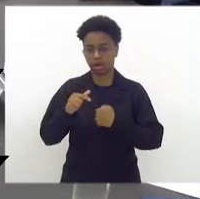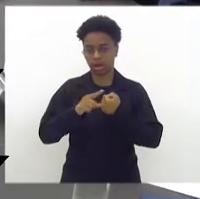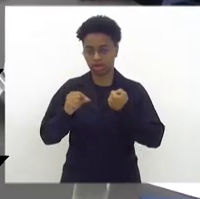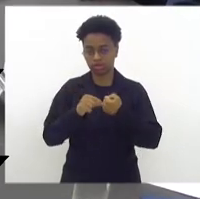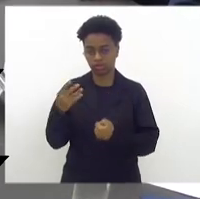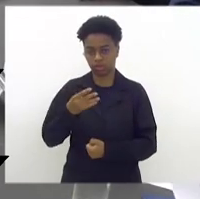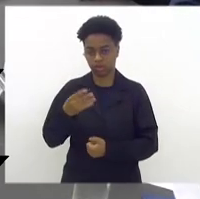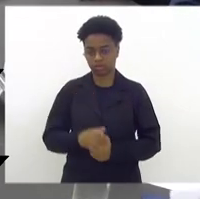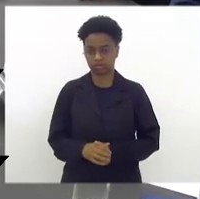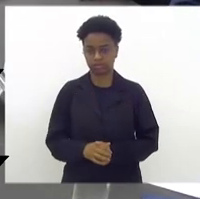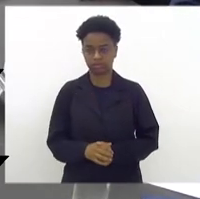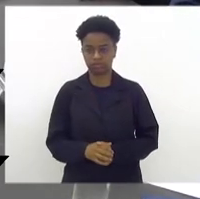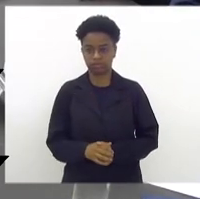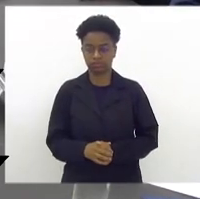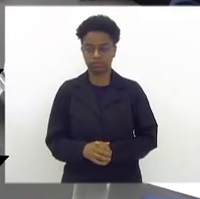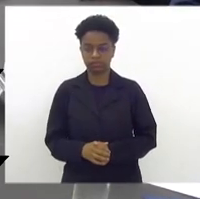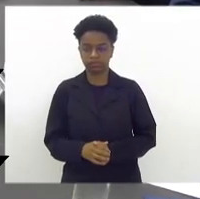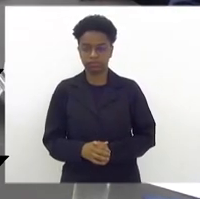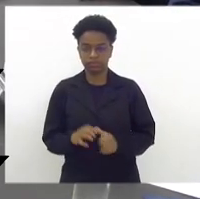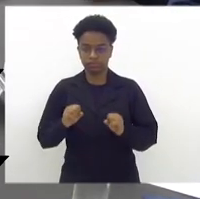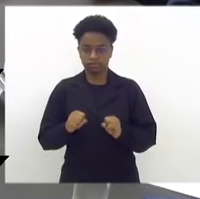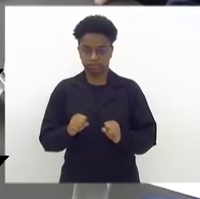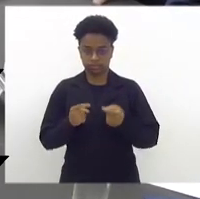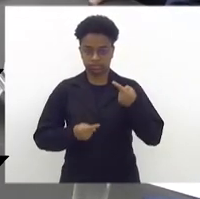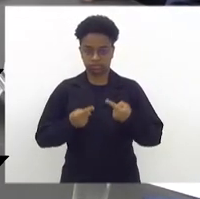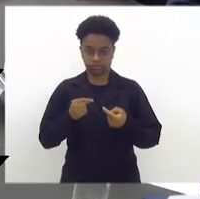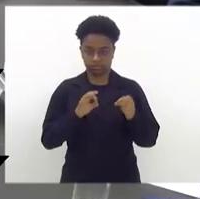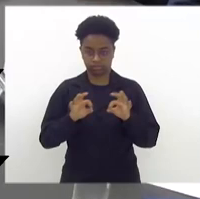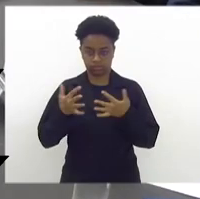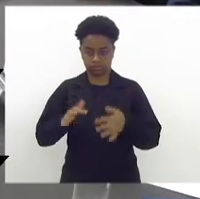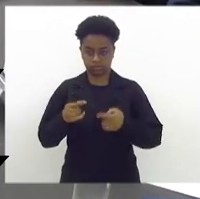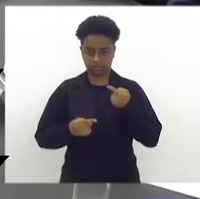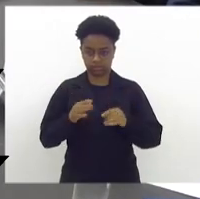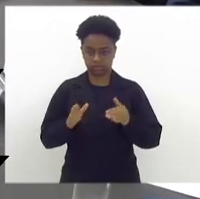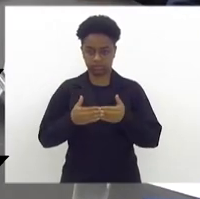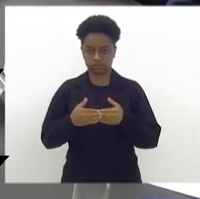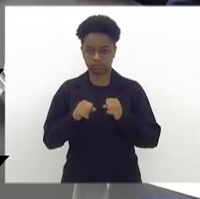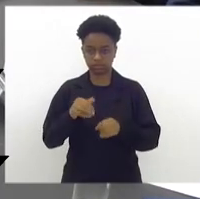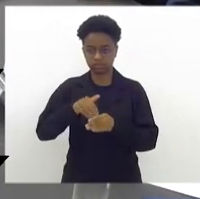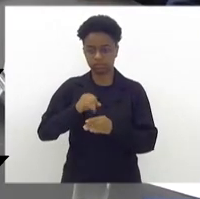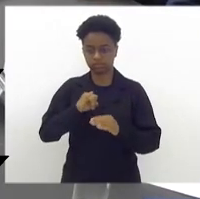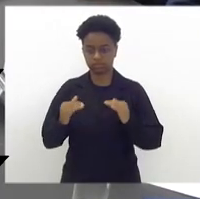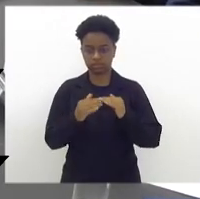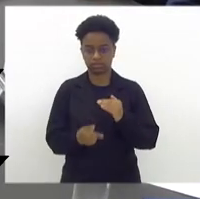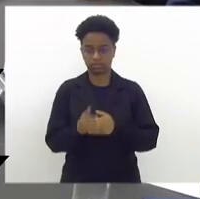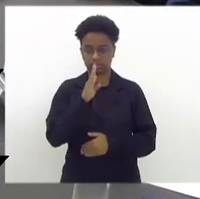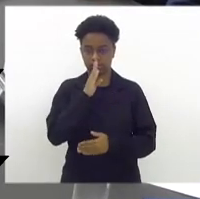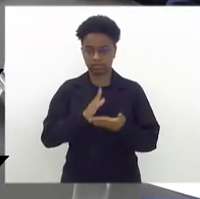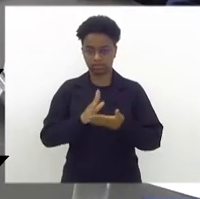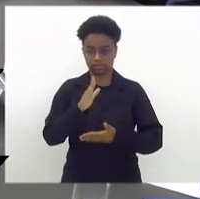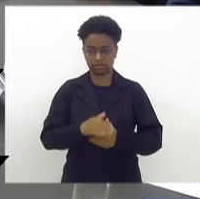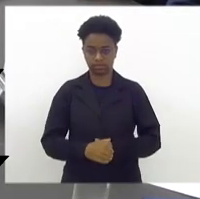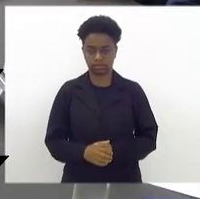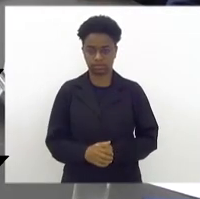4º. Perfeito. Em discussão? Não havendo quem queira discutir, encerrada a discussão e votação. Senhores que aprovam, permaneçam como estão.